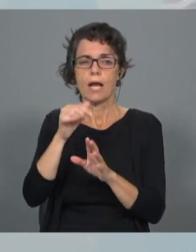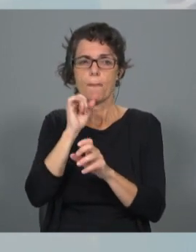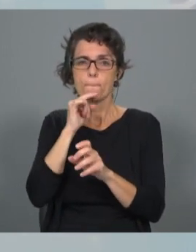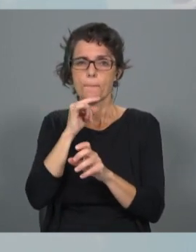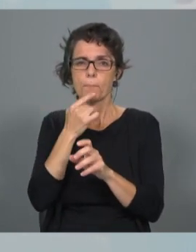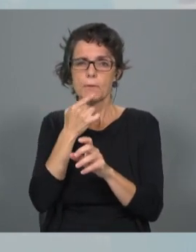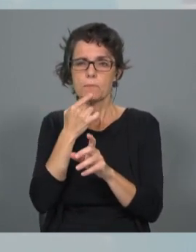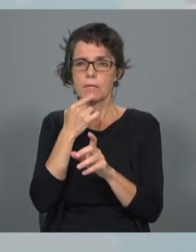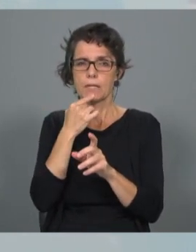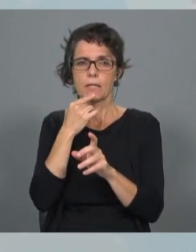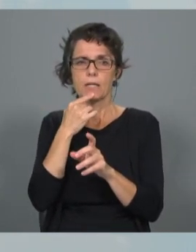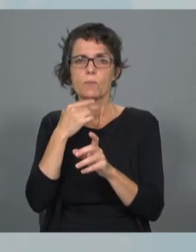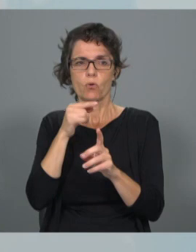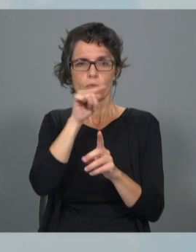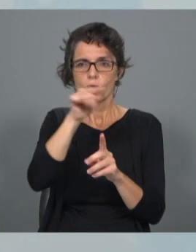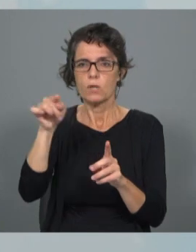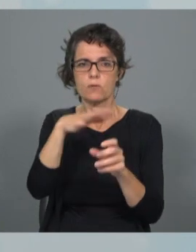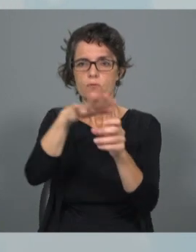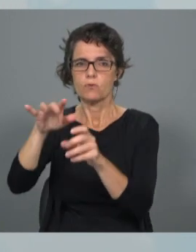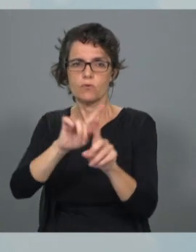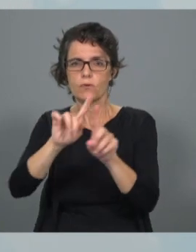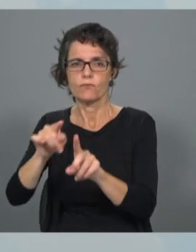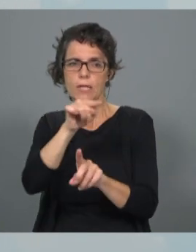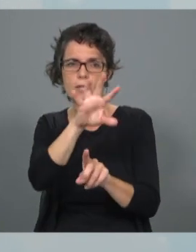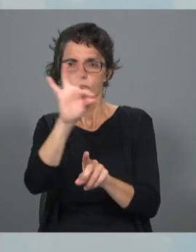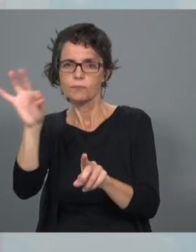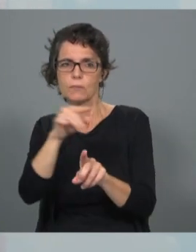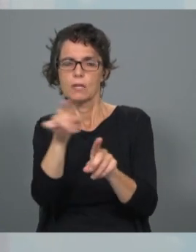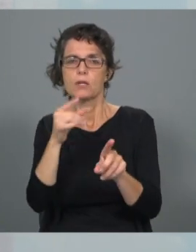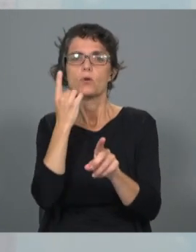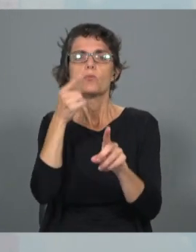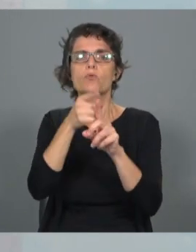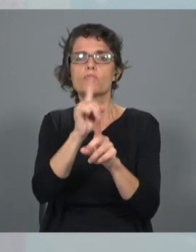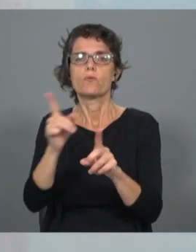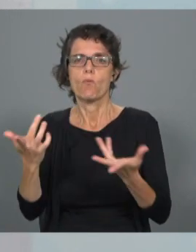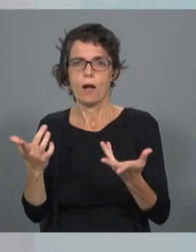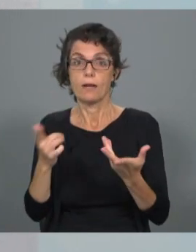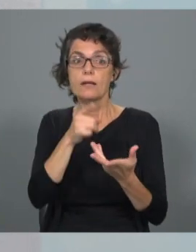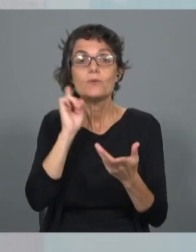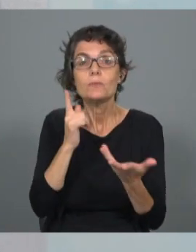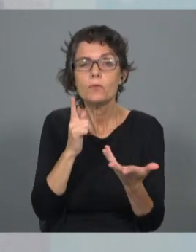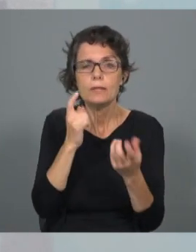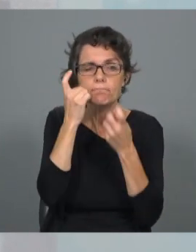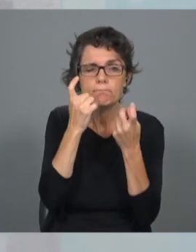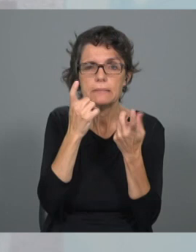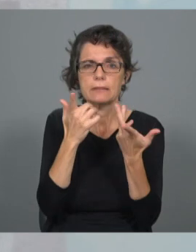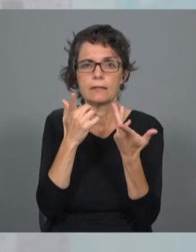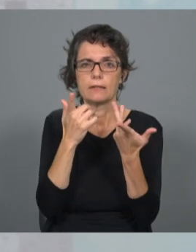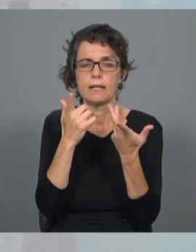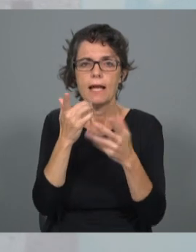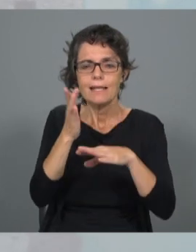dada a quantidade de ofertas que o mundo nos oferece. E portanto, é necessário que haja justamente este